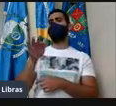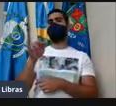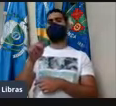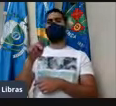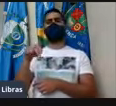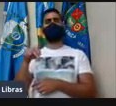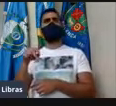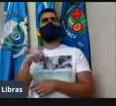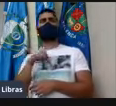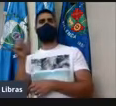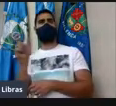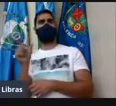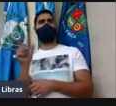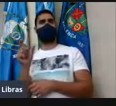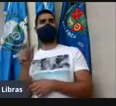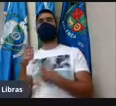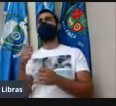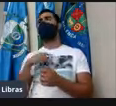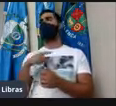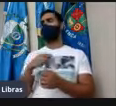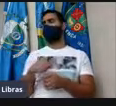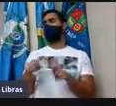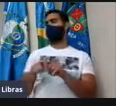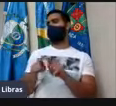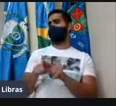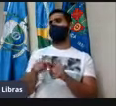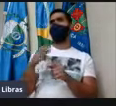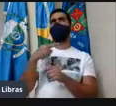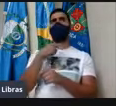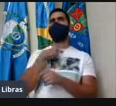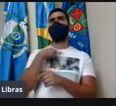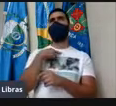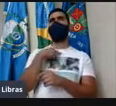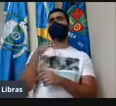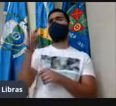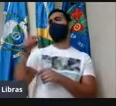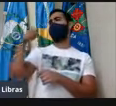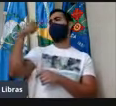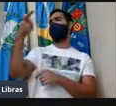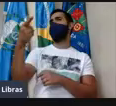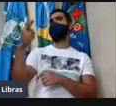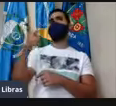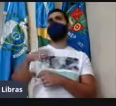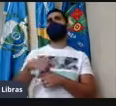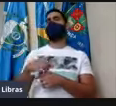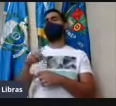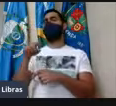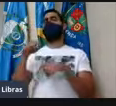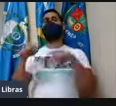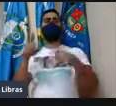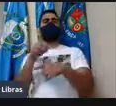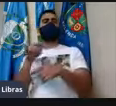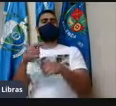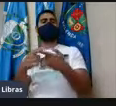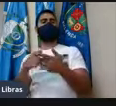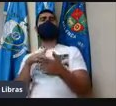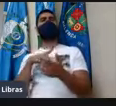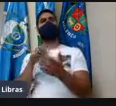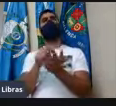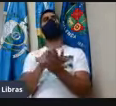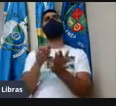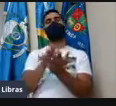chega o crédito do FPM, tem que ser debitado. Não pode deixar nem para depois, para o dia seguinte, porque senão vai